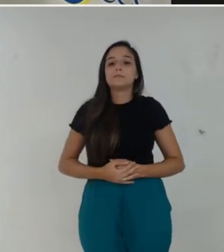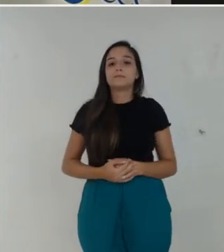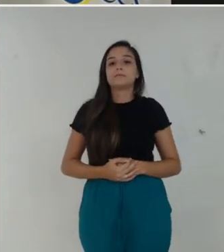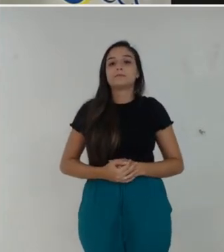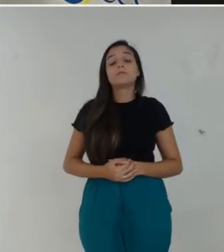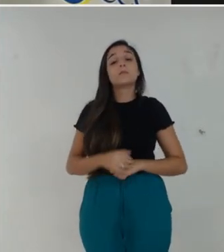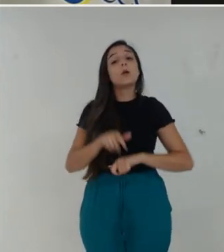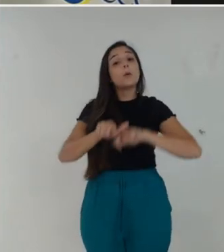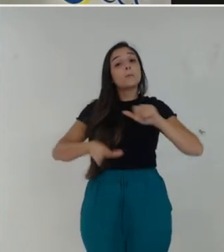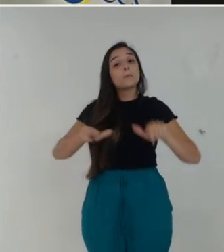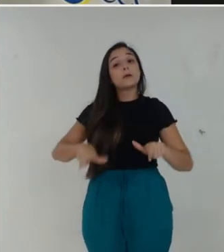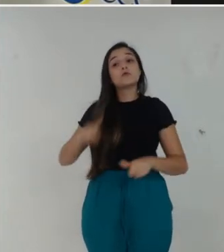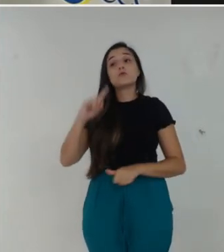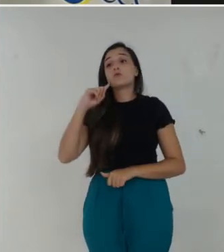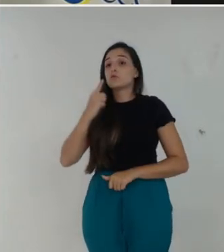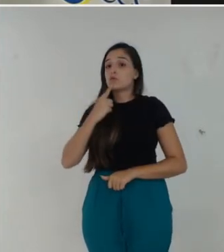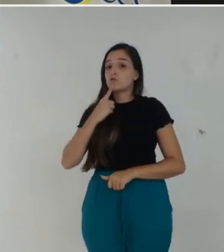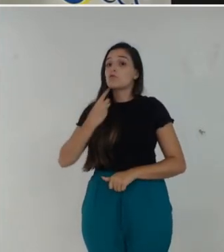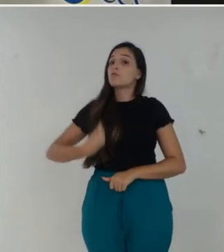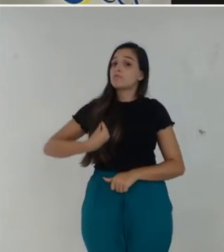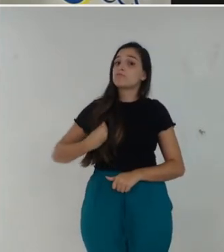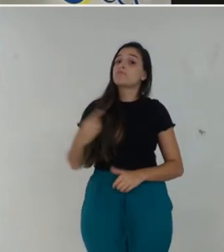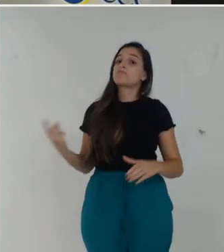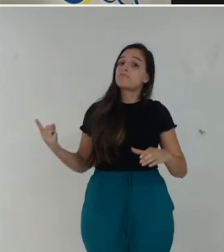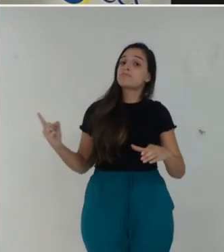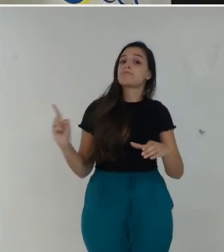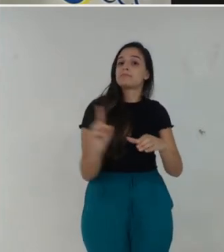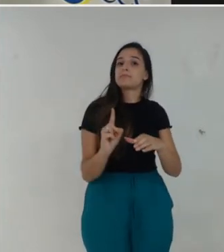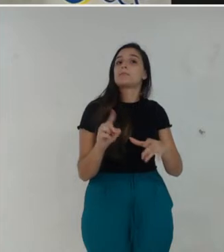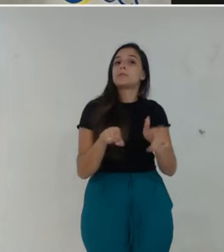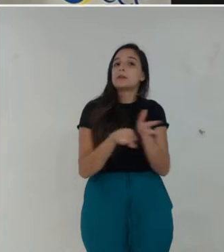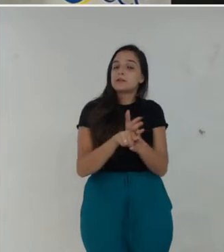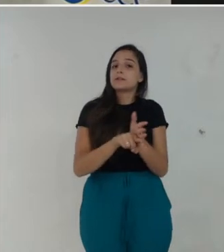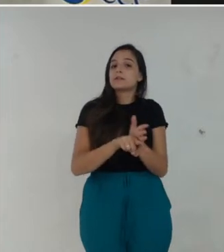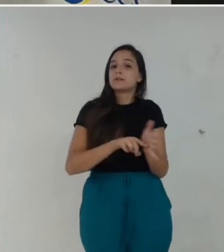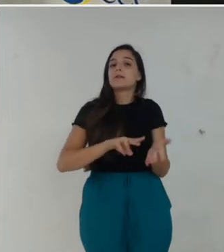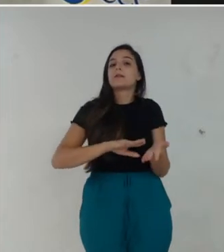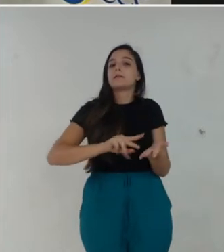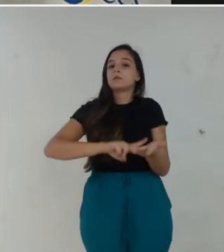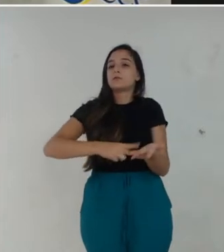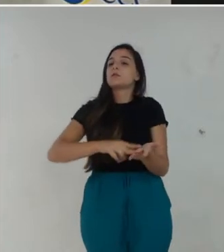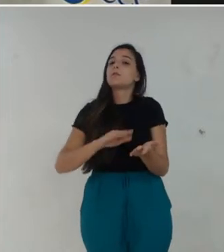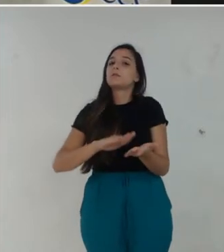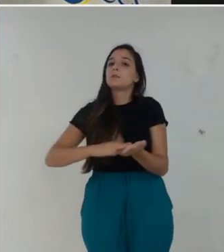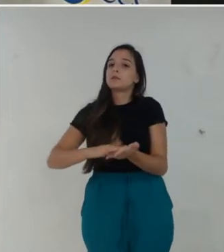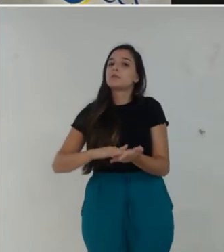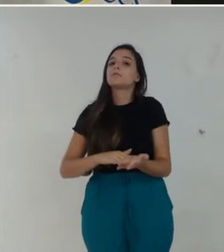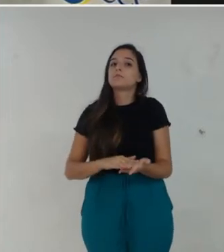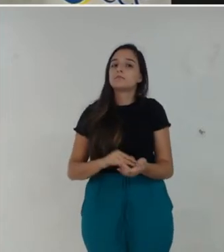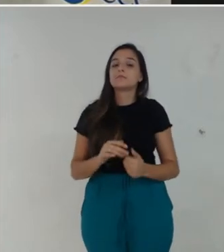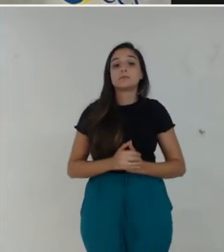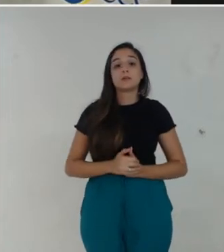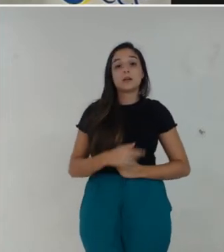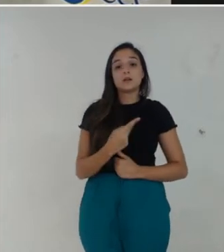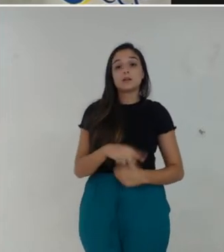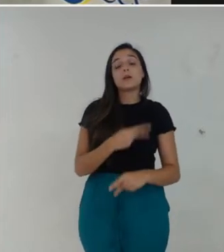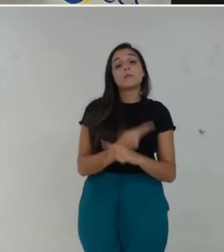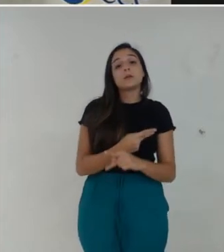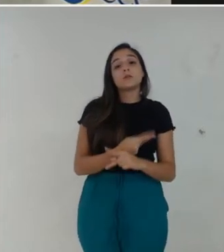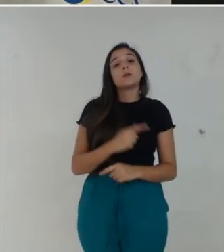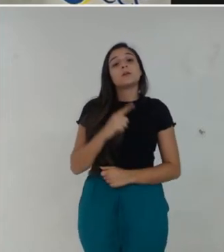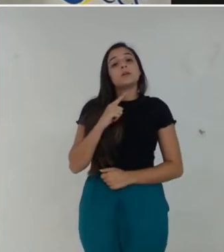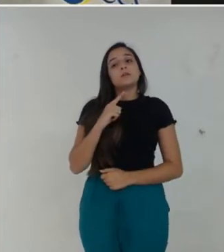As pessoas surdas estão presentes pesquisando sobre tradução e interpretação. Então, na PEGET, nós vamos